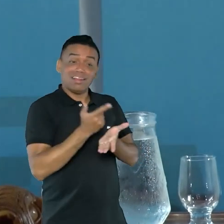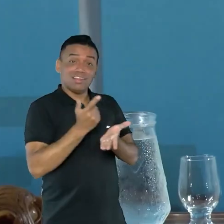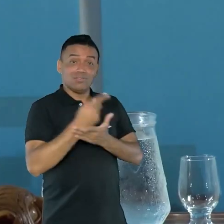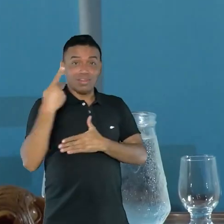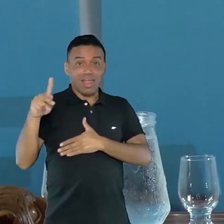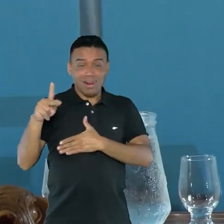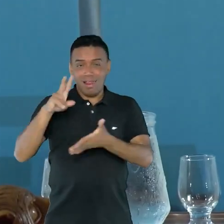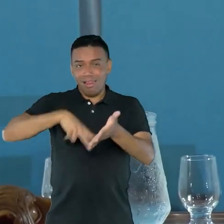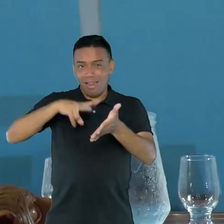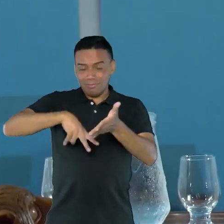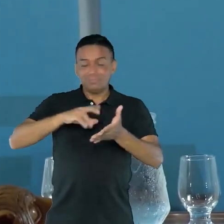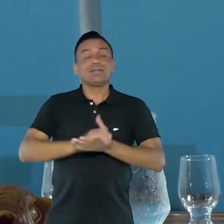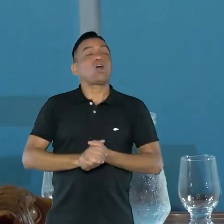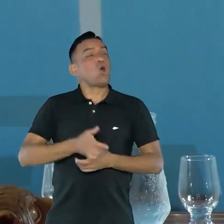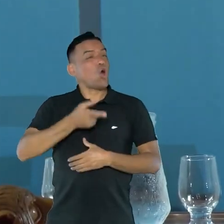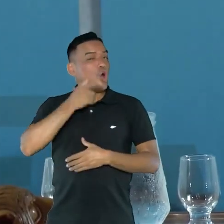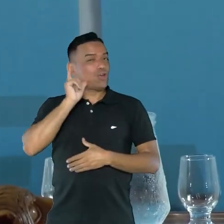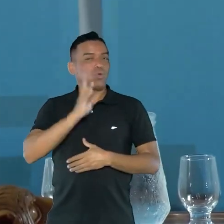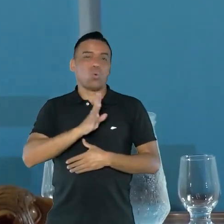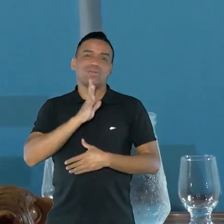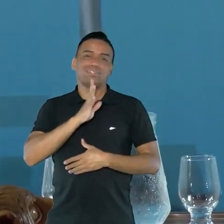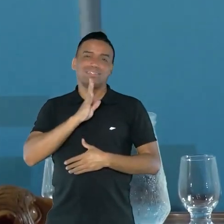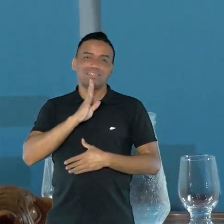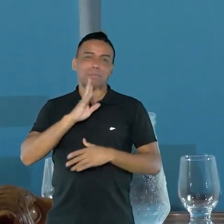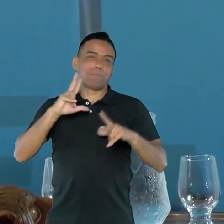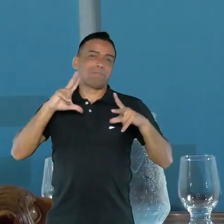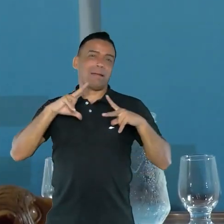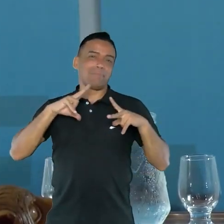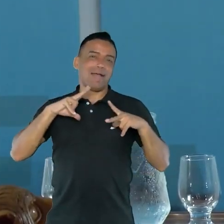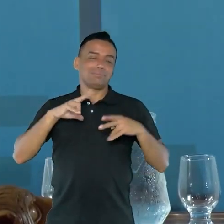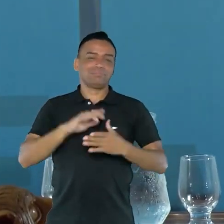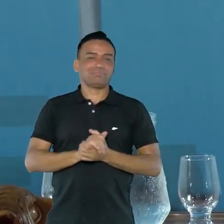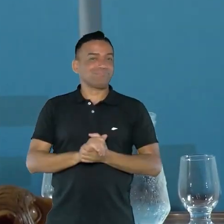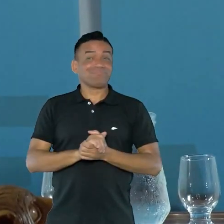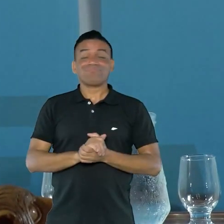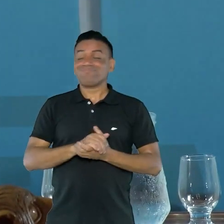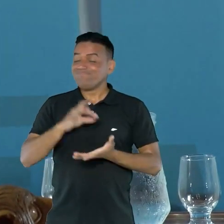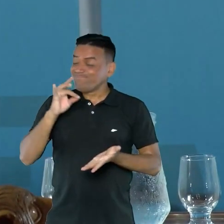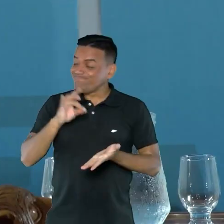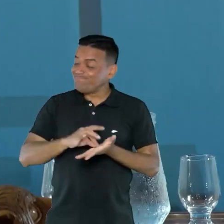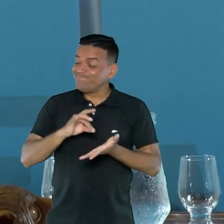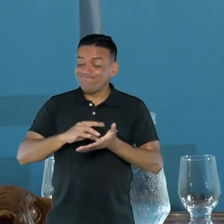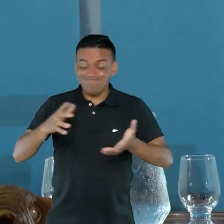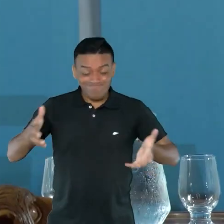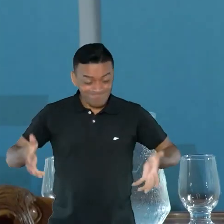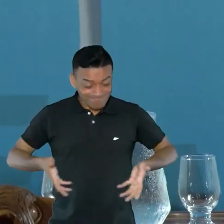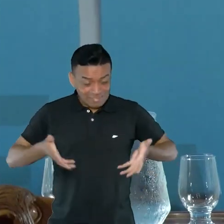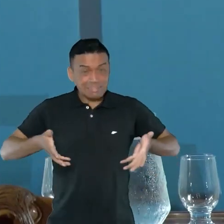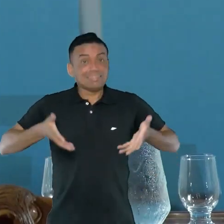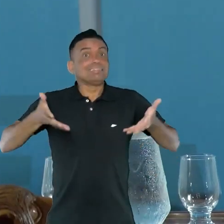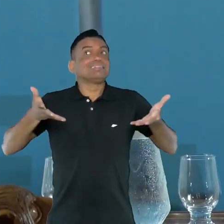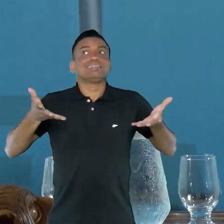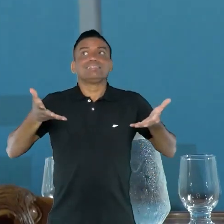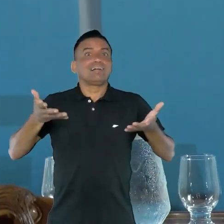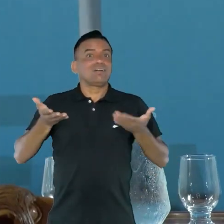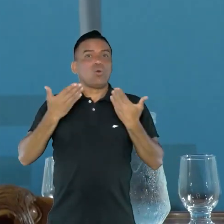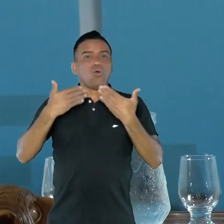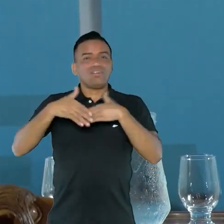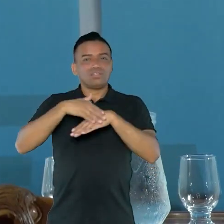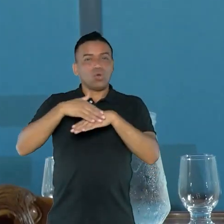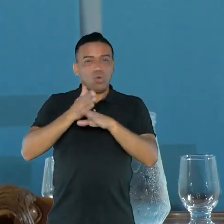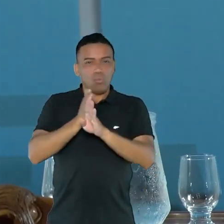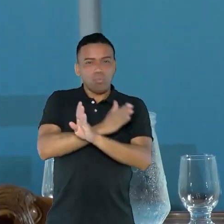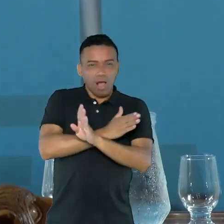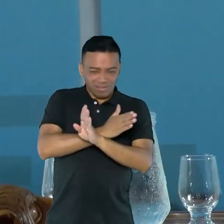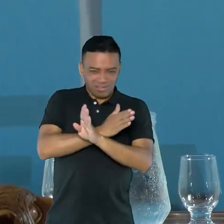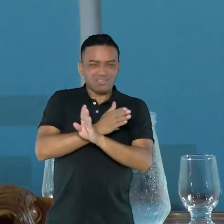ontem eu pude conhecê-la pessoalmente. E é de fato uma inspiração. De fato, uma inspiração. A gente conversou ainda um pouquinho